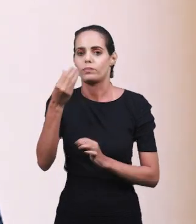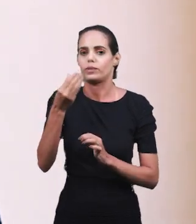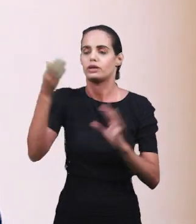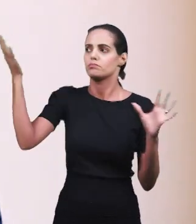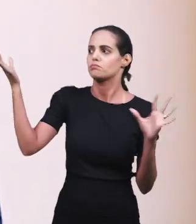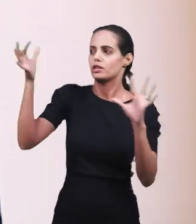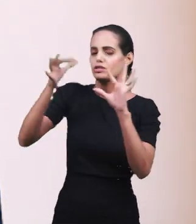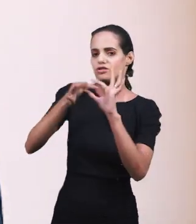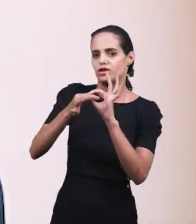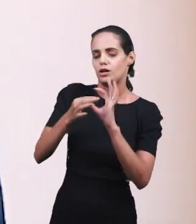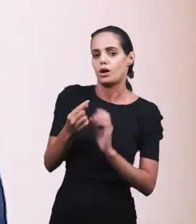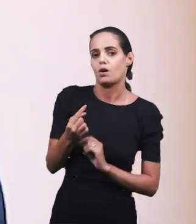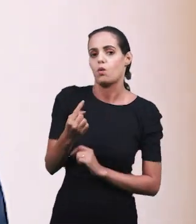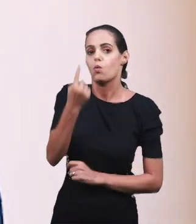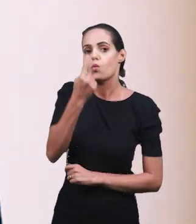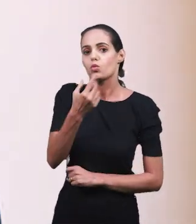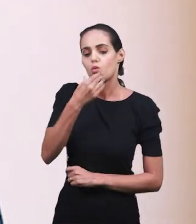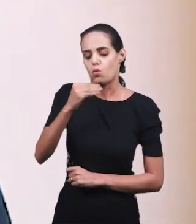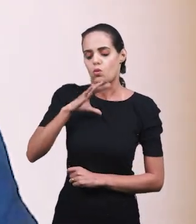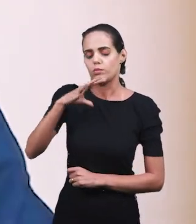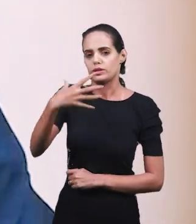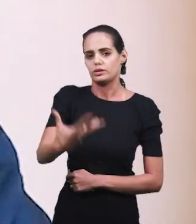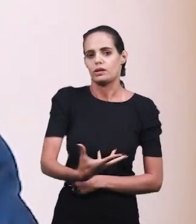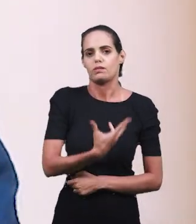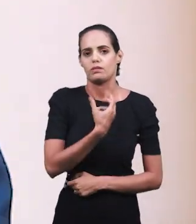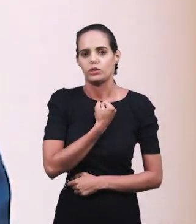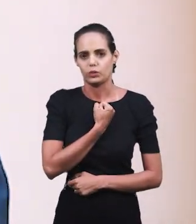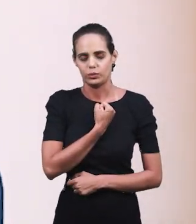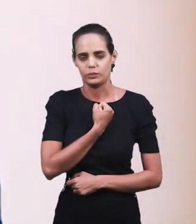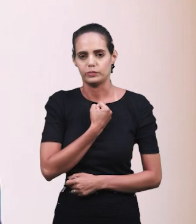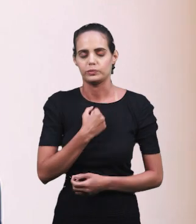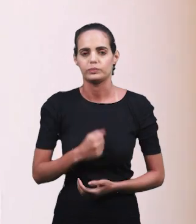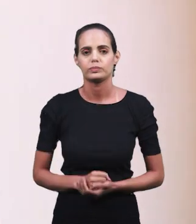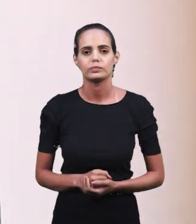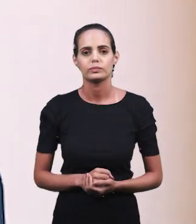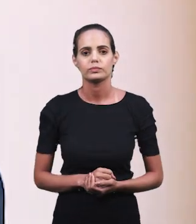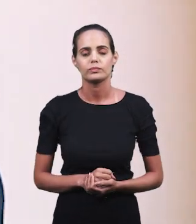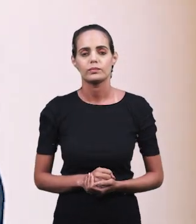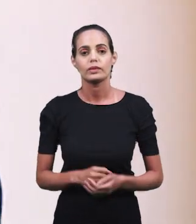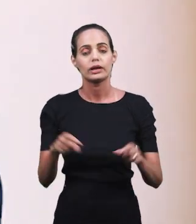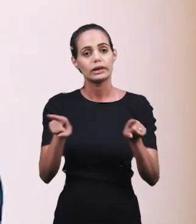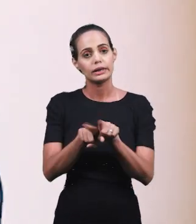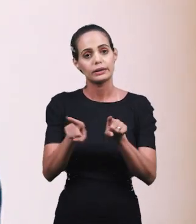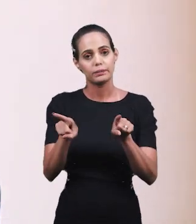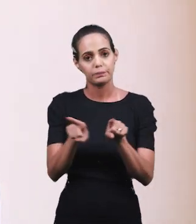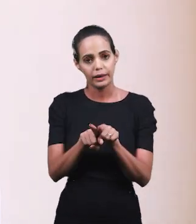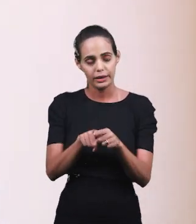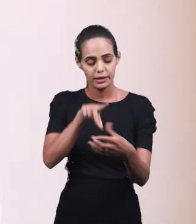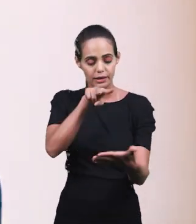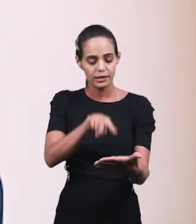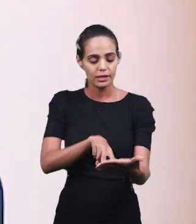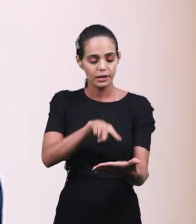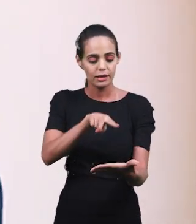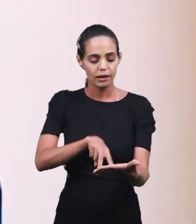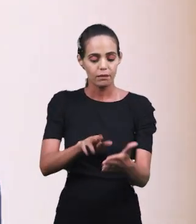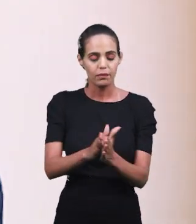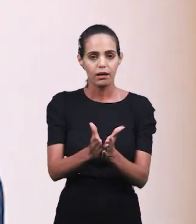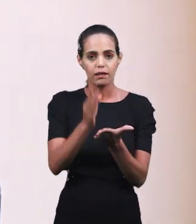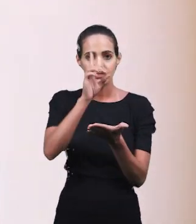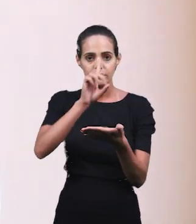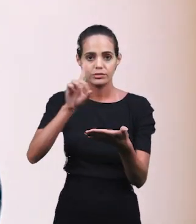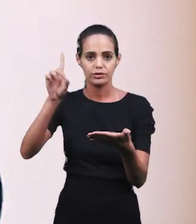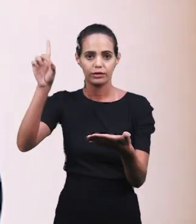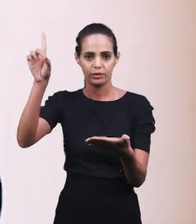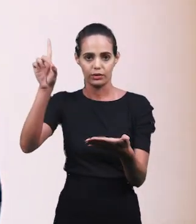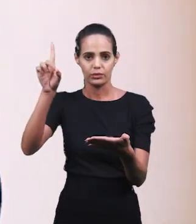é exercido em nome do Senhor Jesus, e também o livre exame das Escrituras, porque são elas que